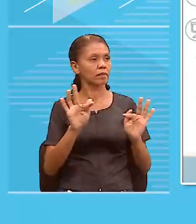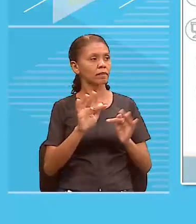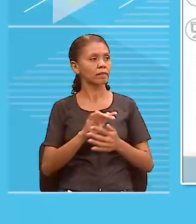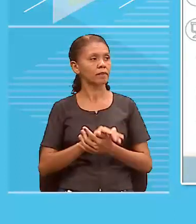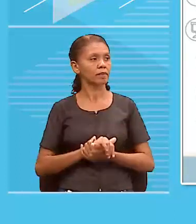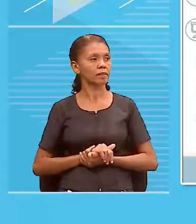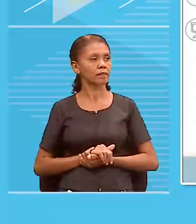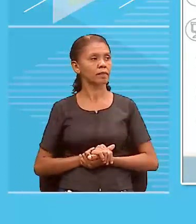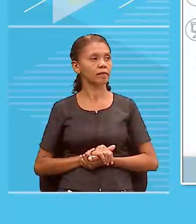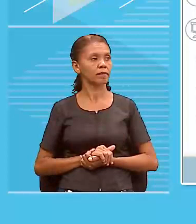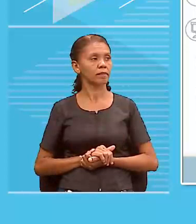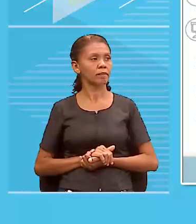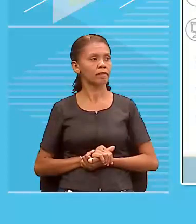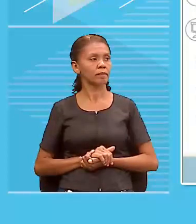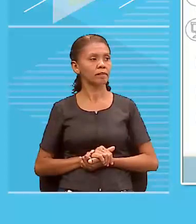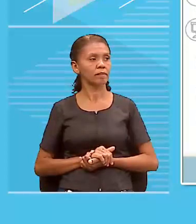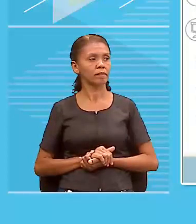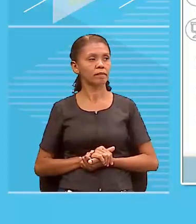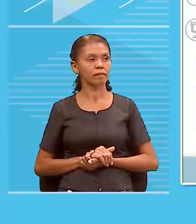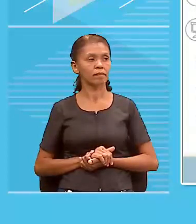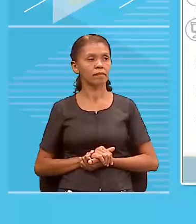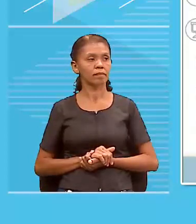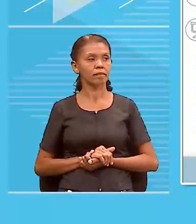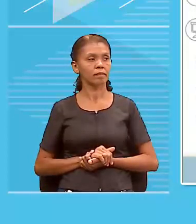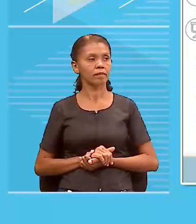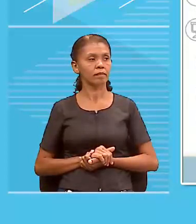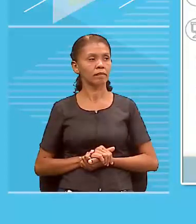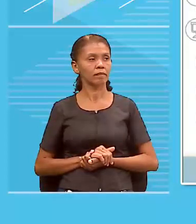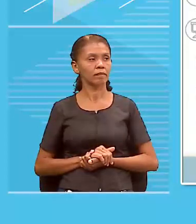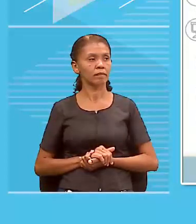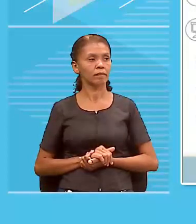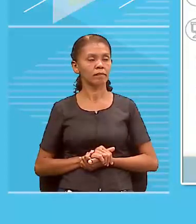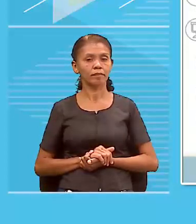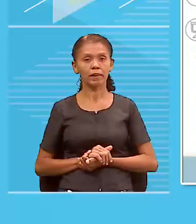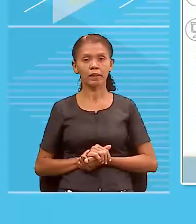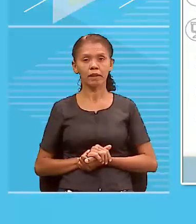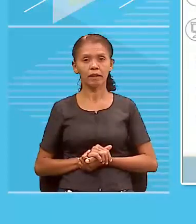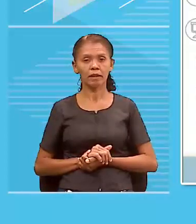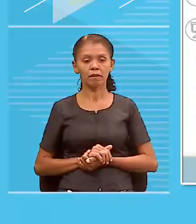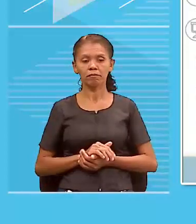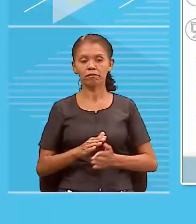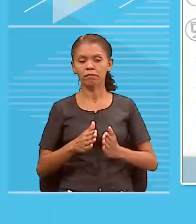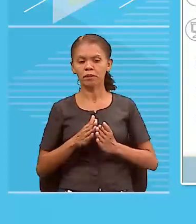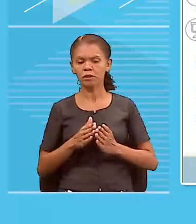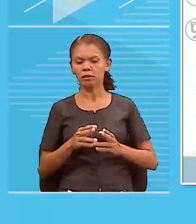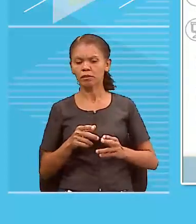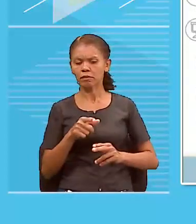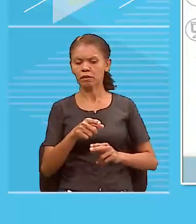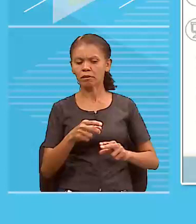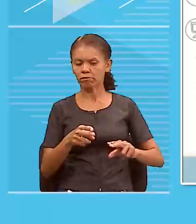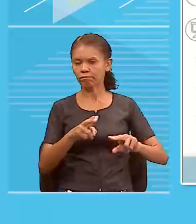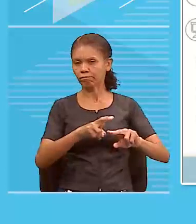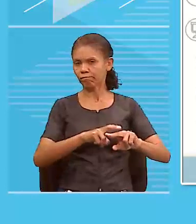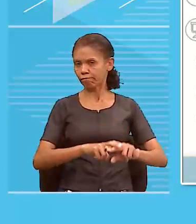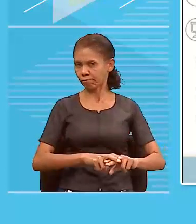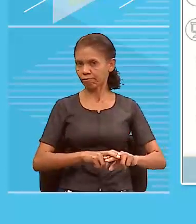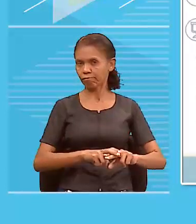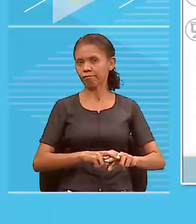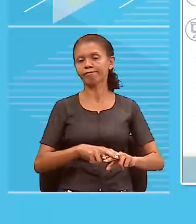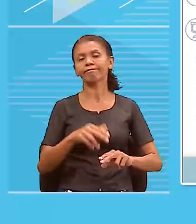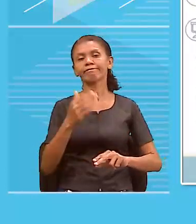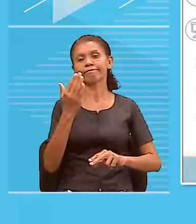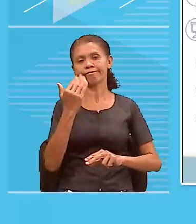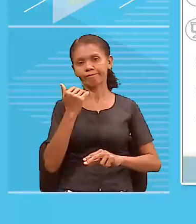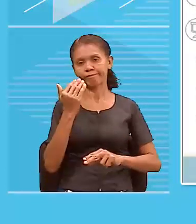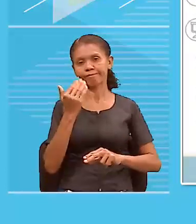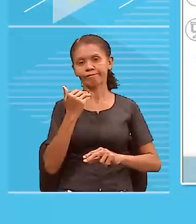your Land sente-se e coma sente-se e